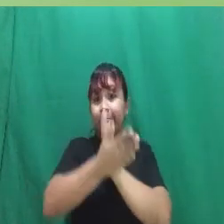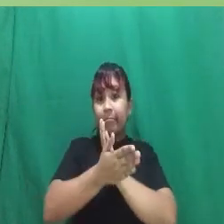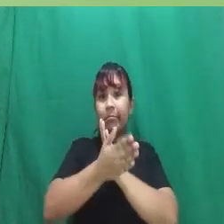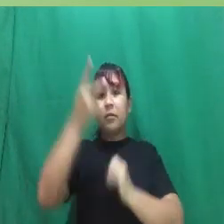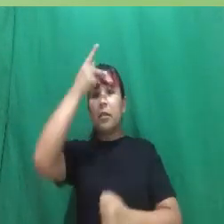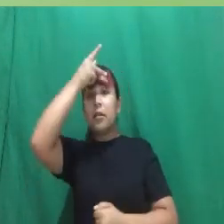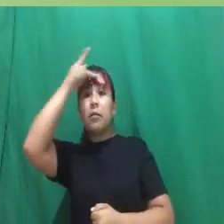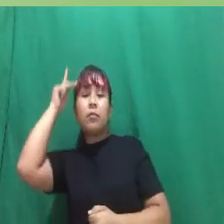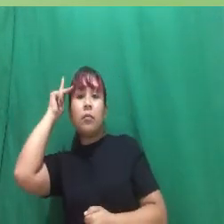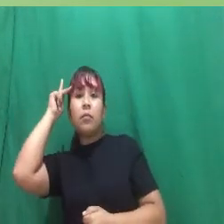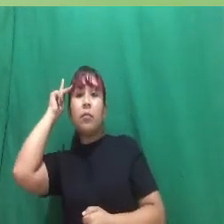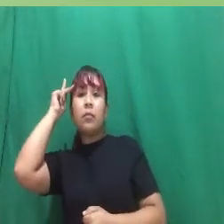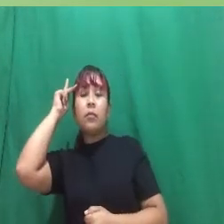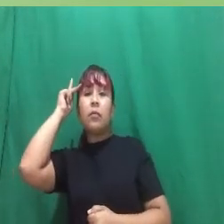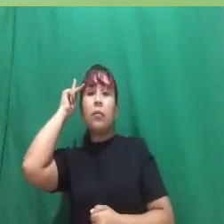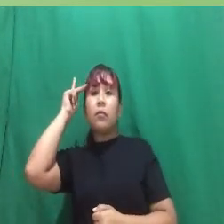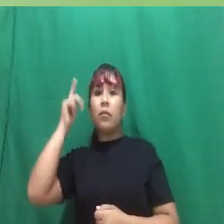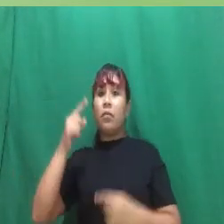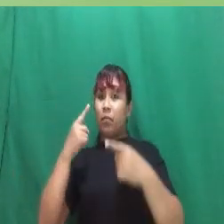a odiar.